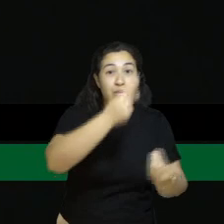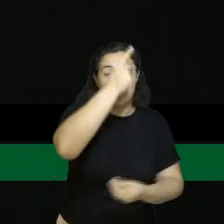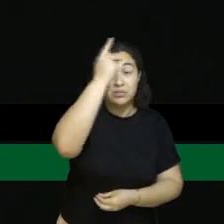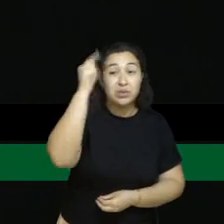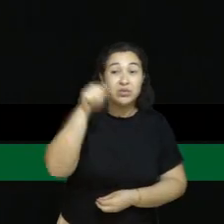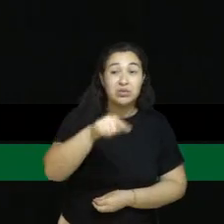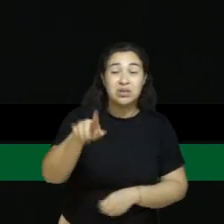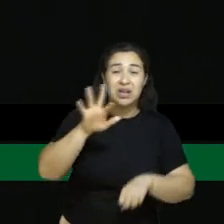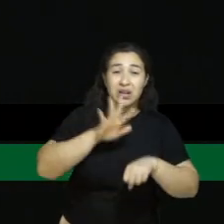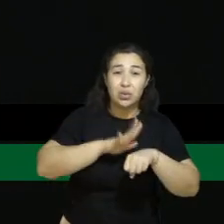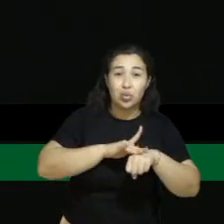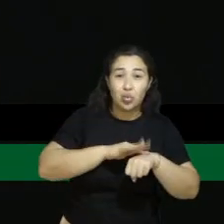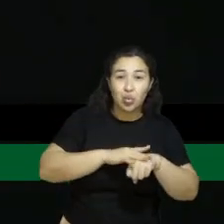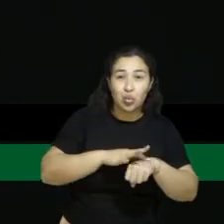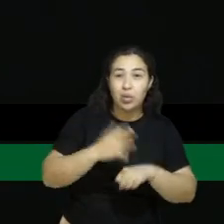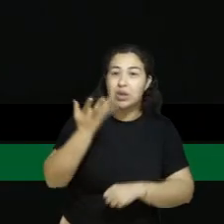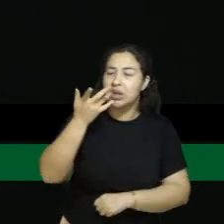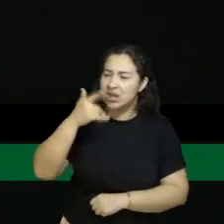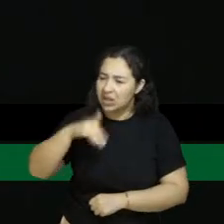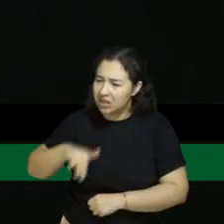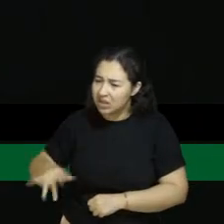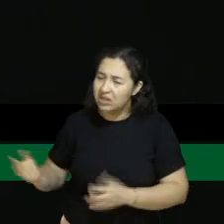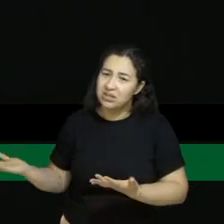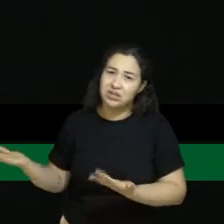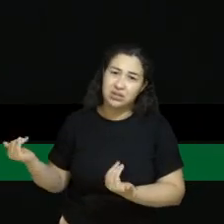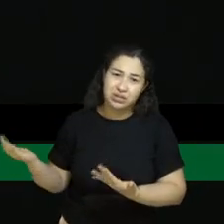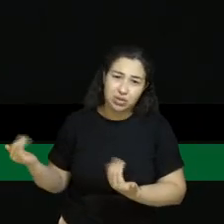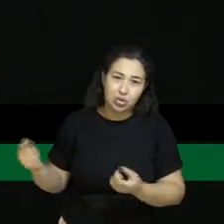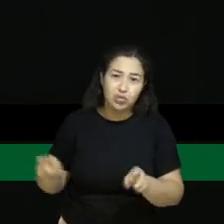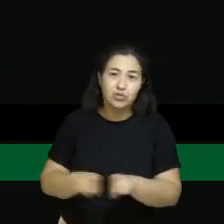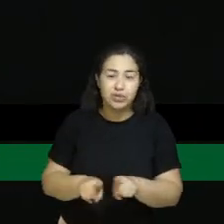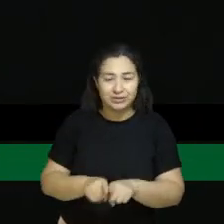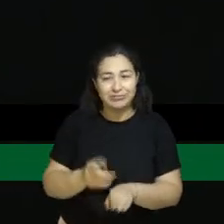de crianças e adolescentes, pessoal.